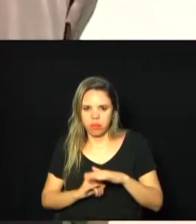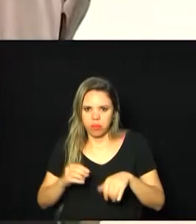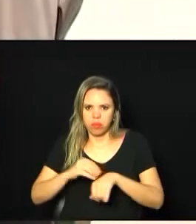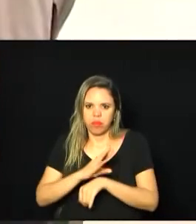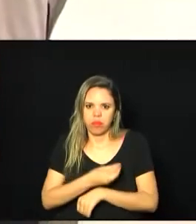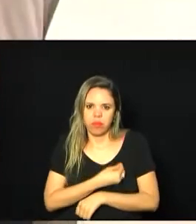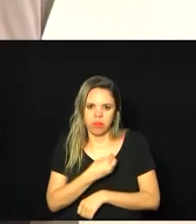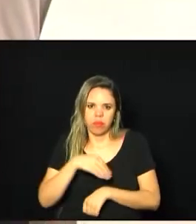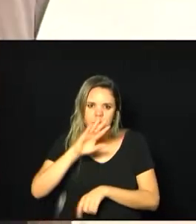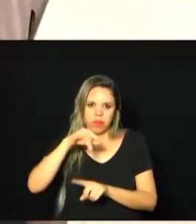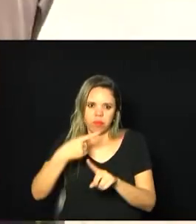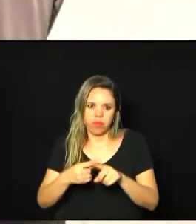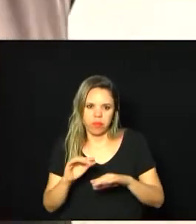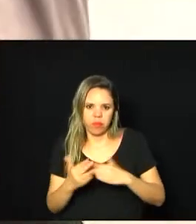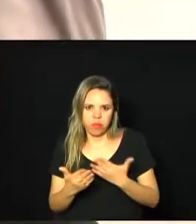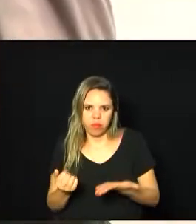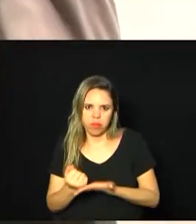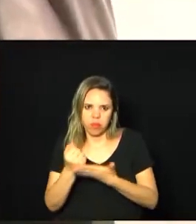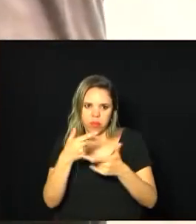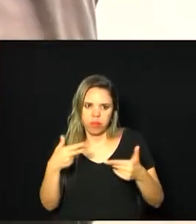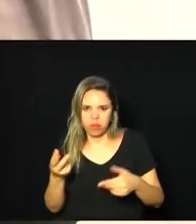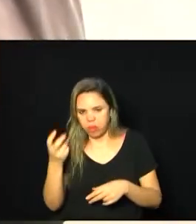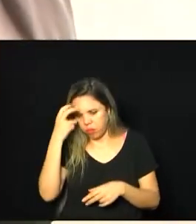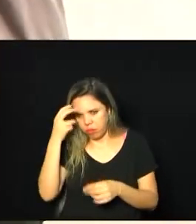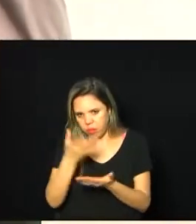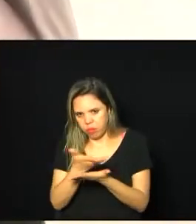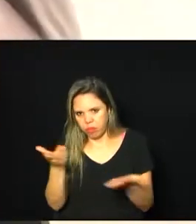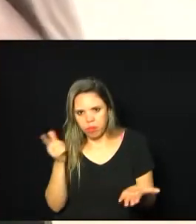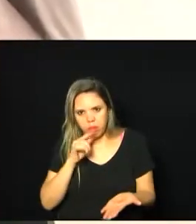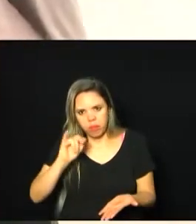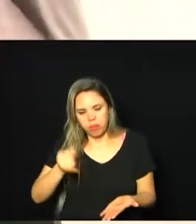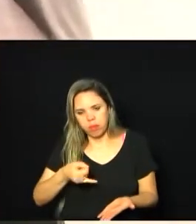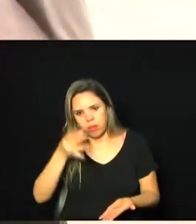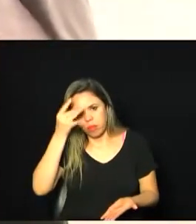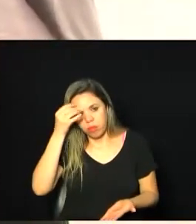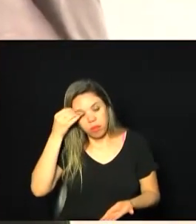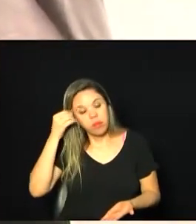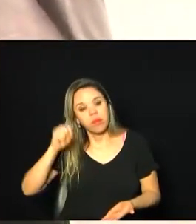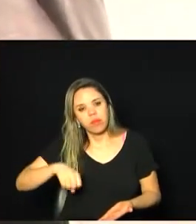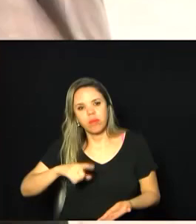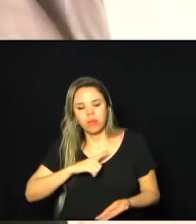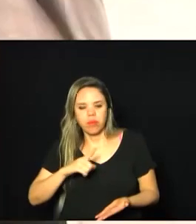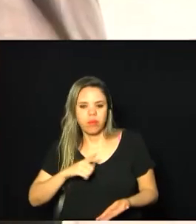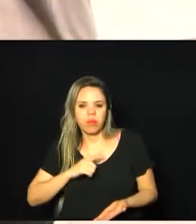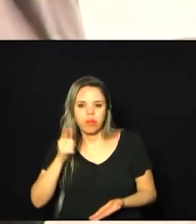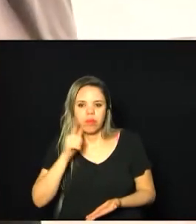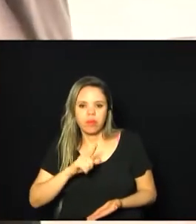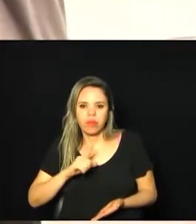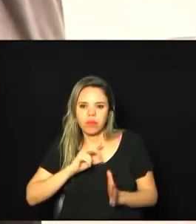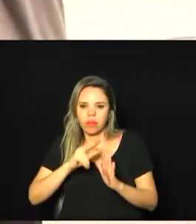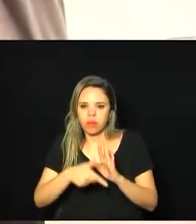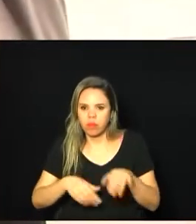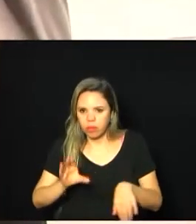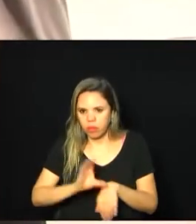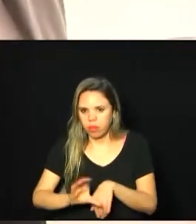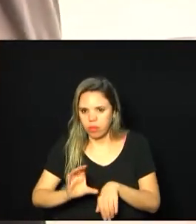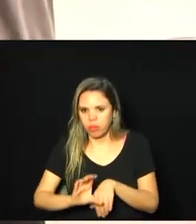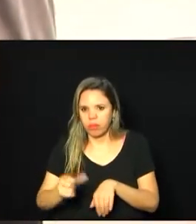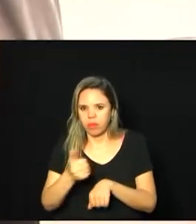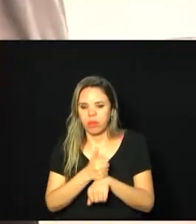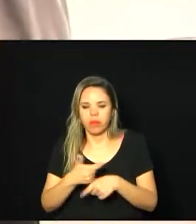uma vida a mais para o bairro, tem bastante cultura para vocês consumirem. Isso, aqui a gente tem vários cursos de todas